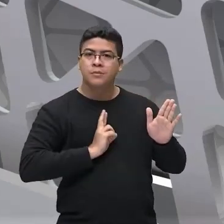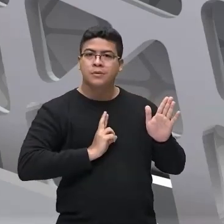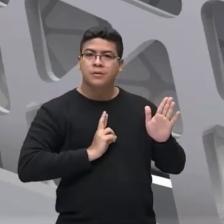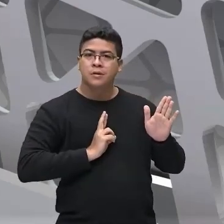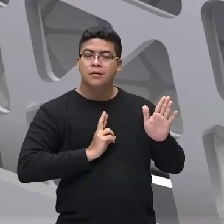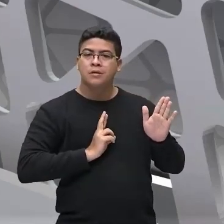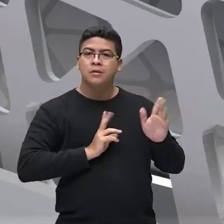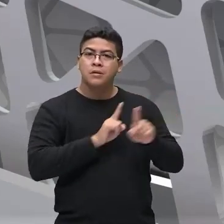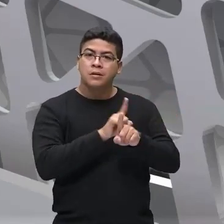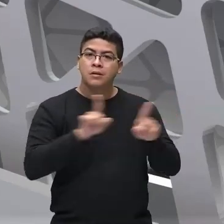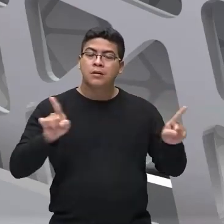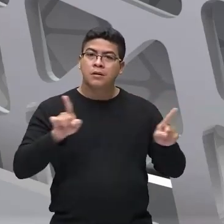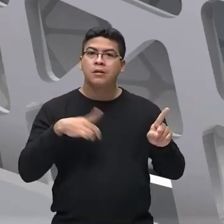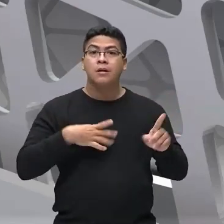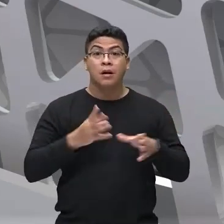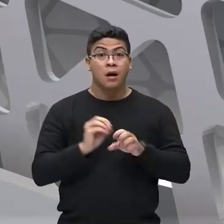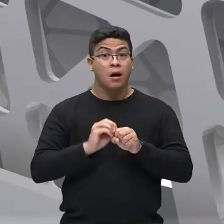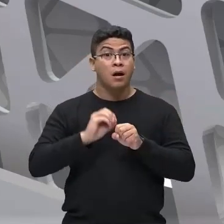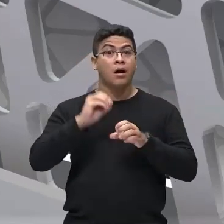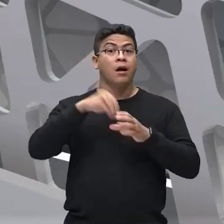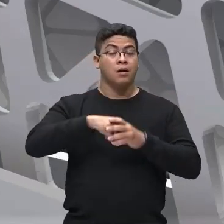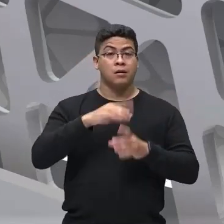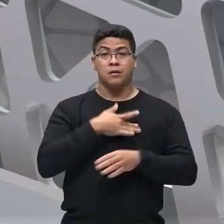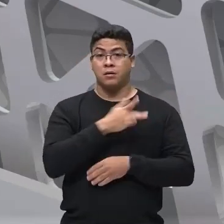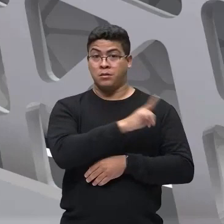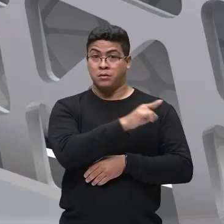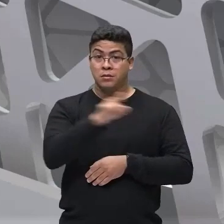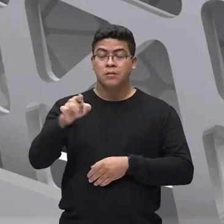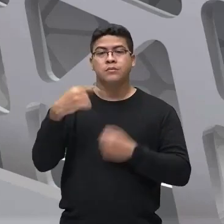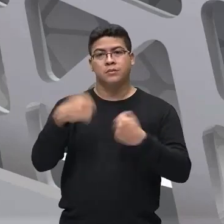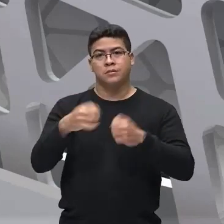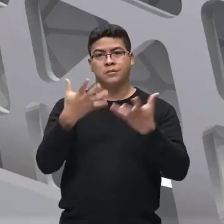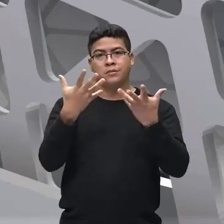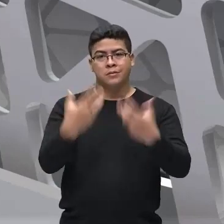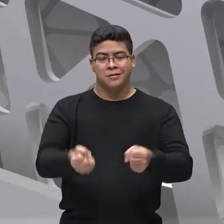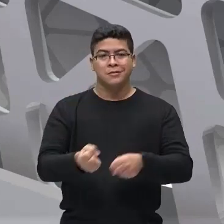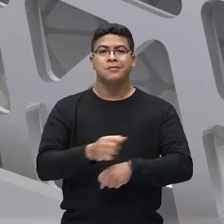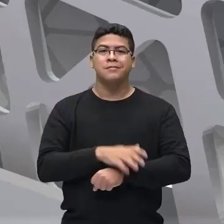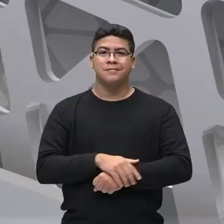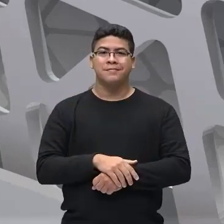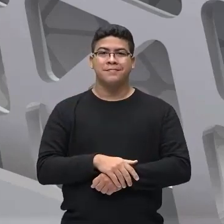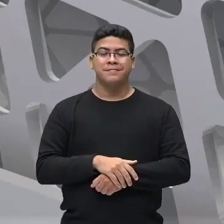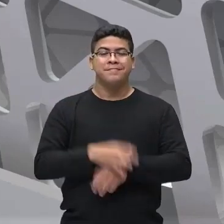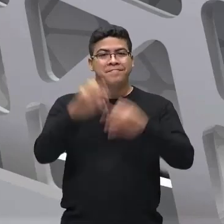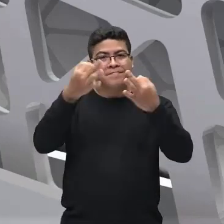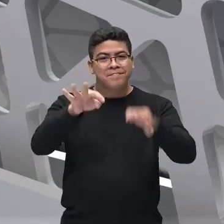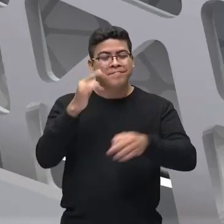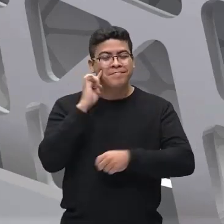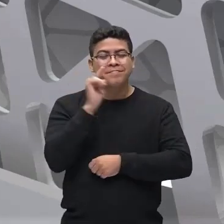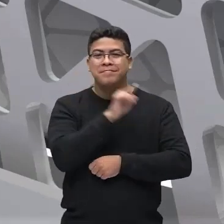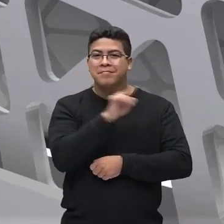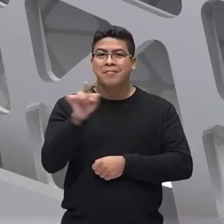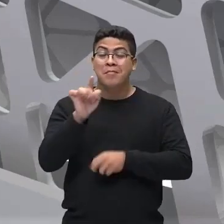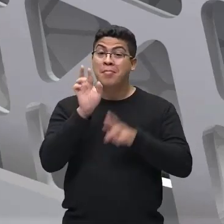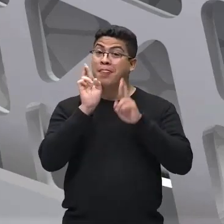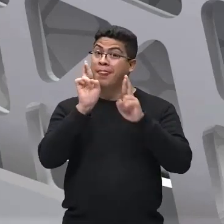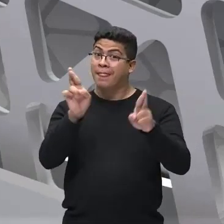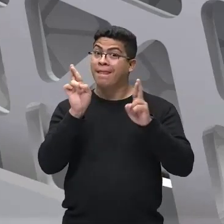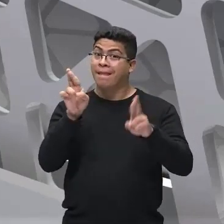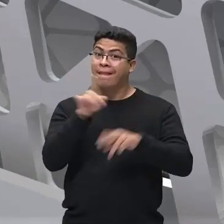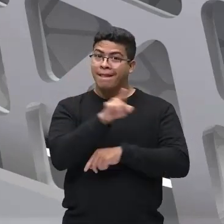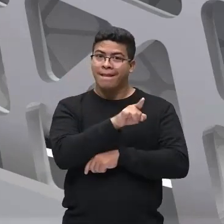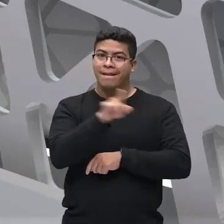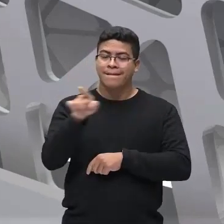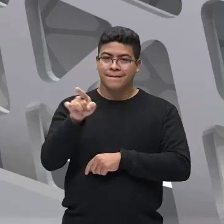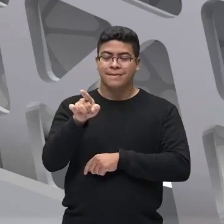na sua essência enquanto pessoa. Certo, pessoal? Então, eu espero que